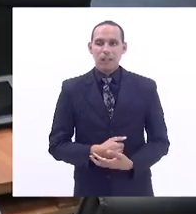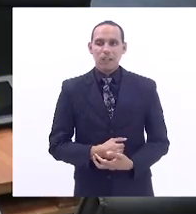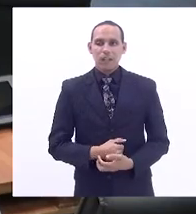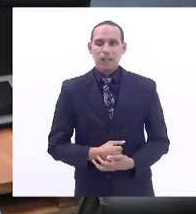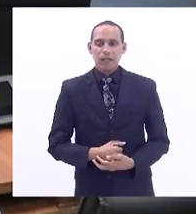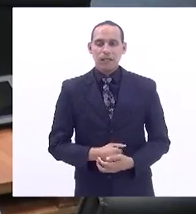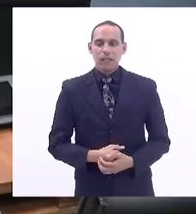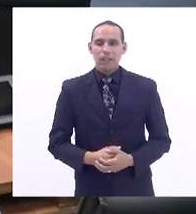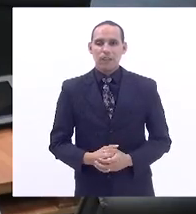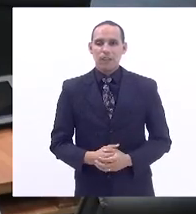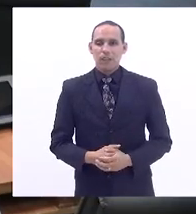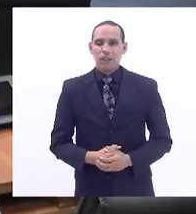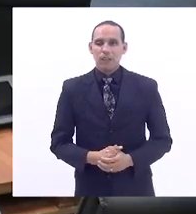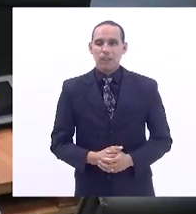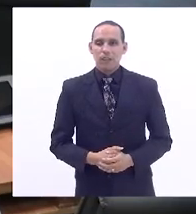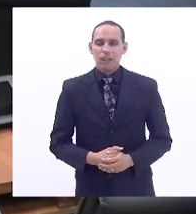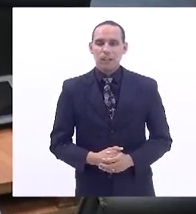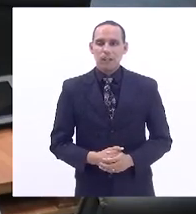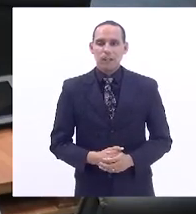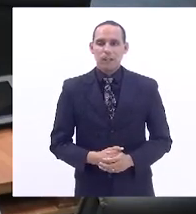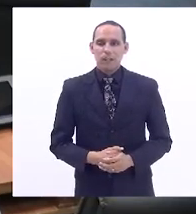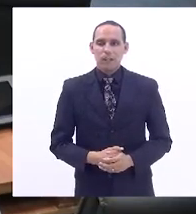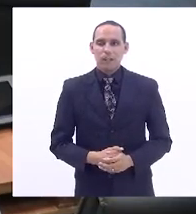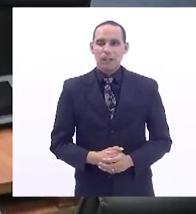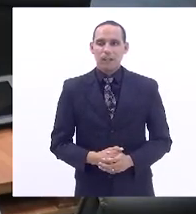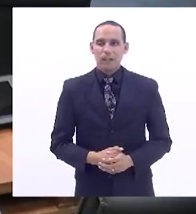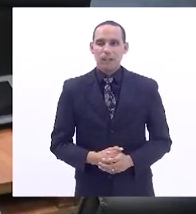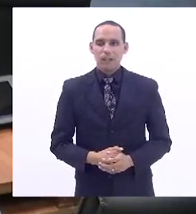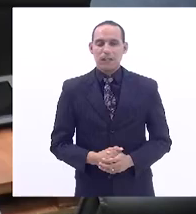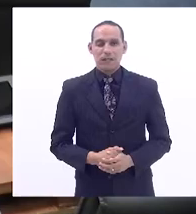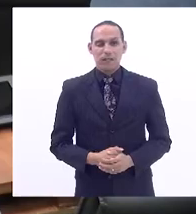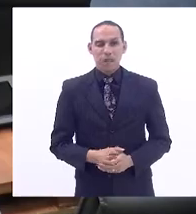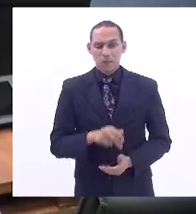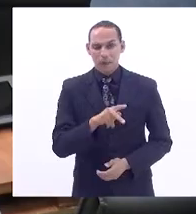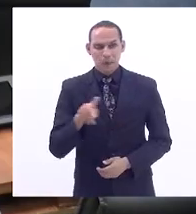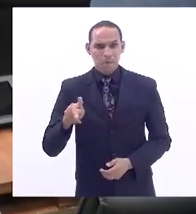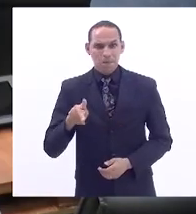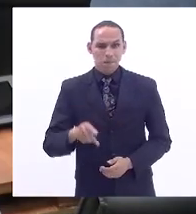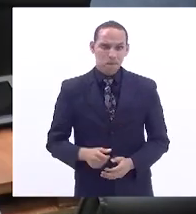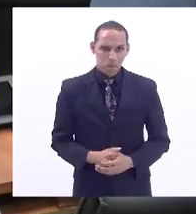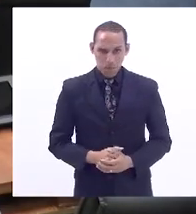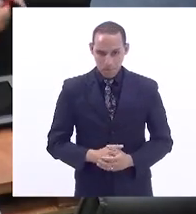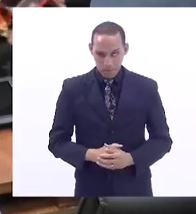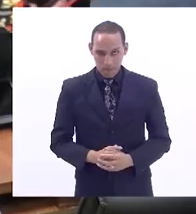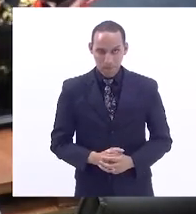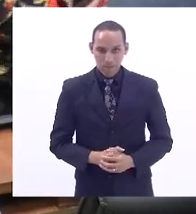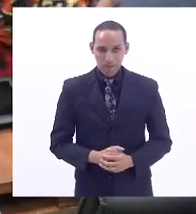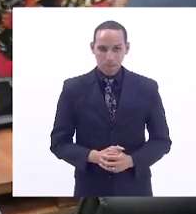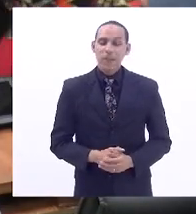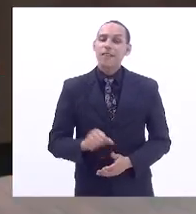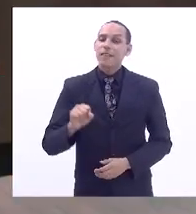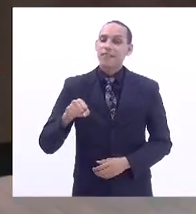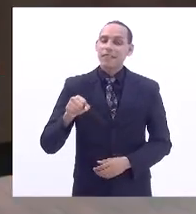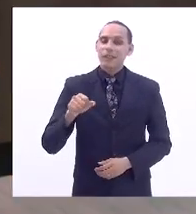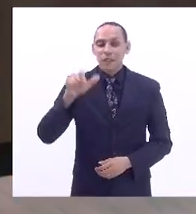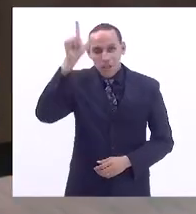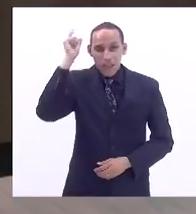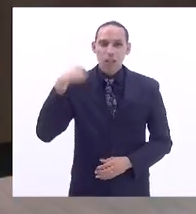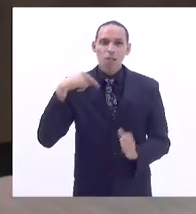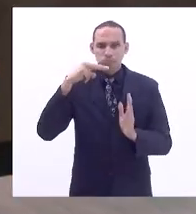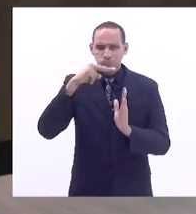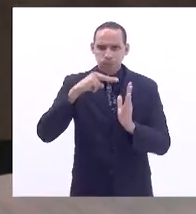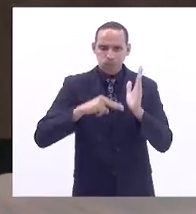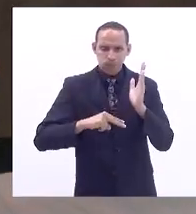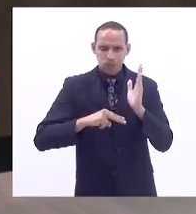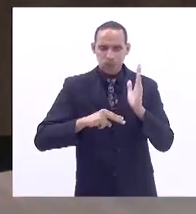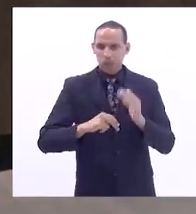E aí é só Presidente Sim vou ler